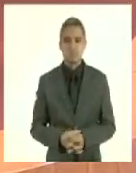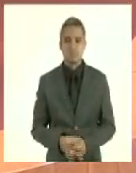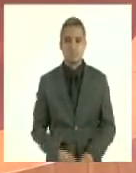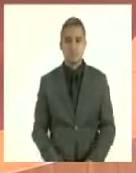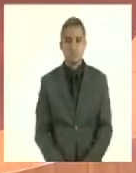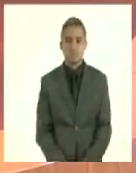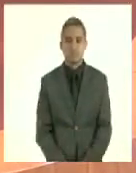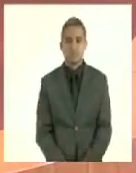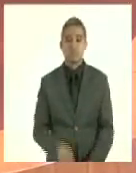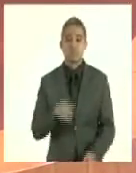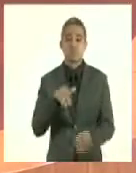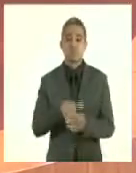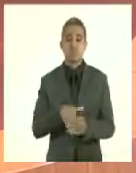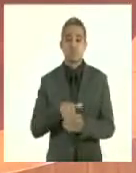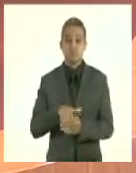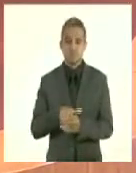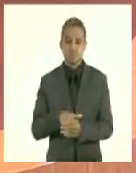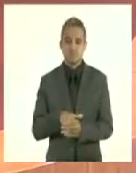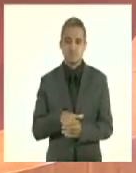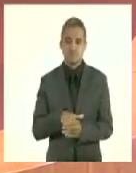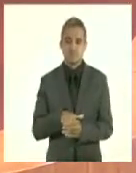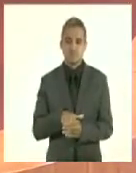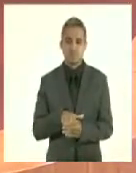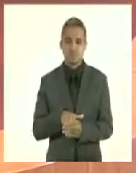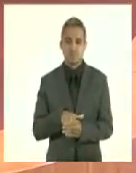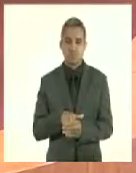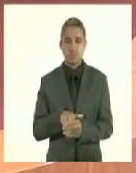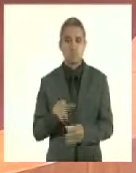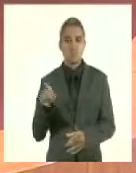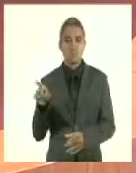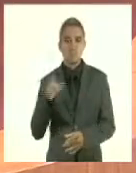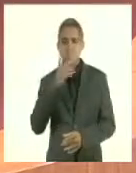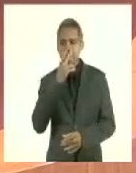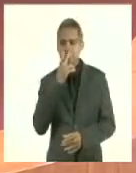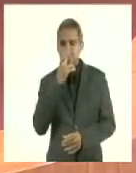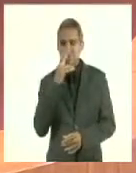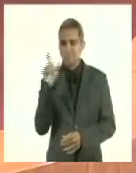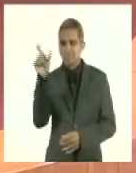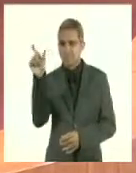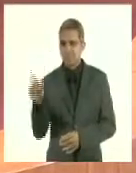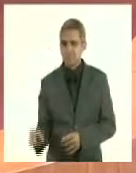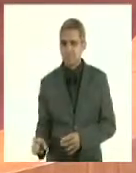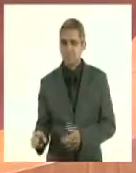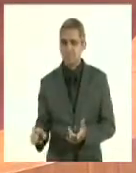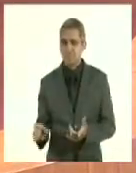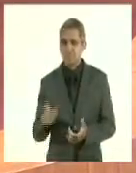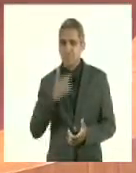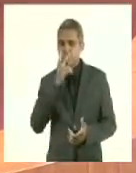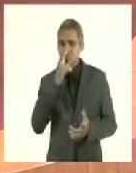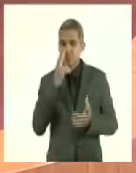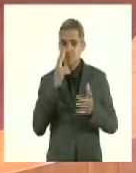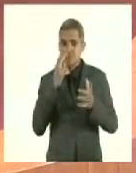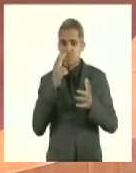de eleição que o está deixando sem a